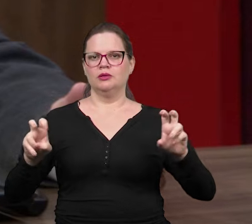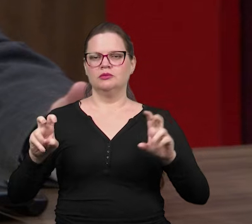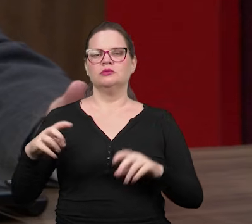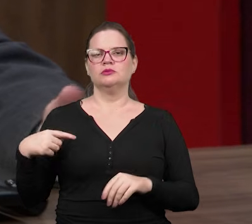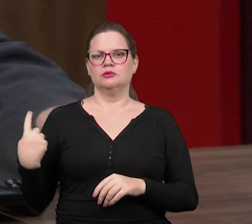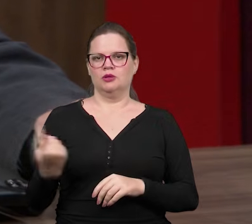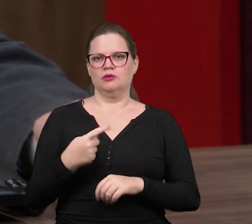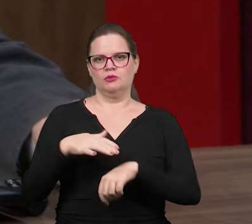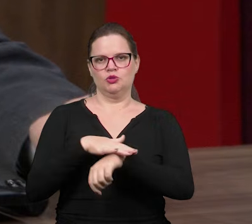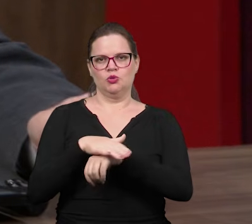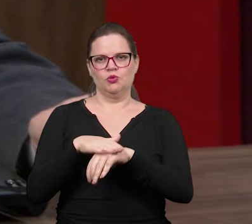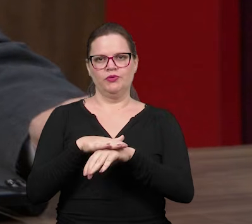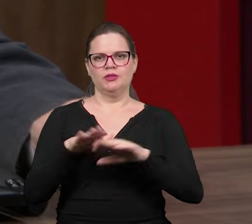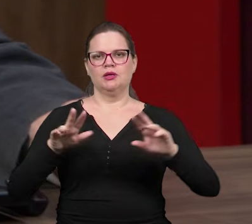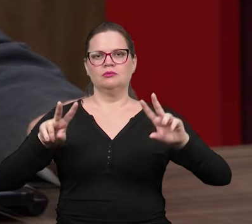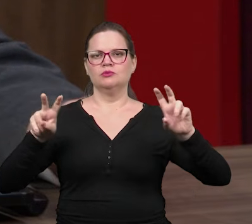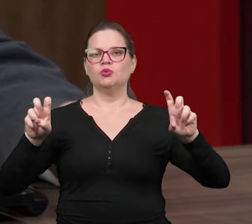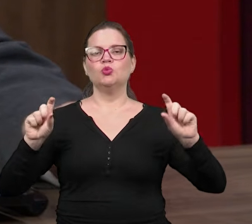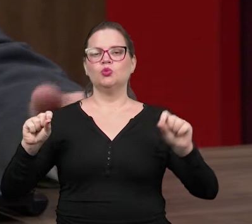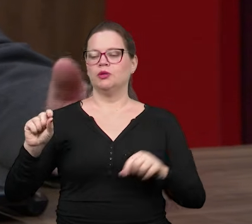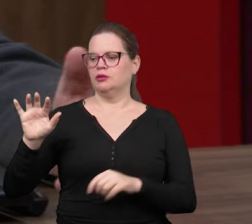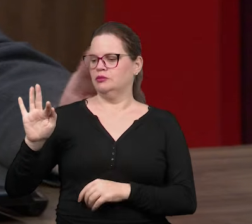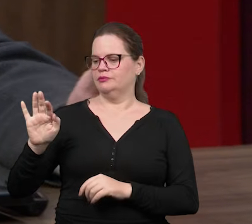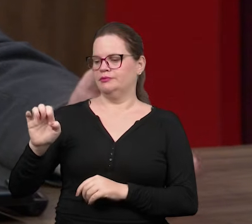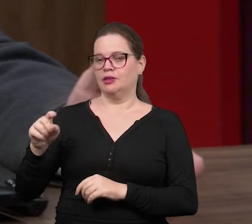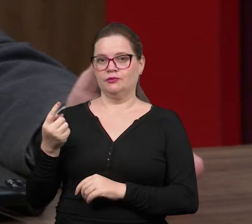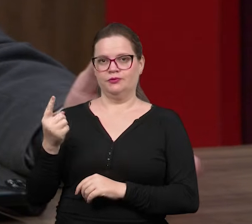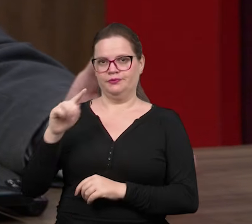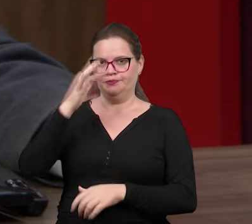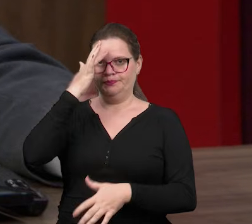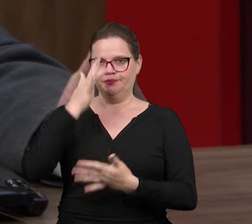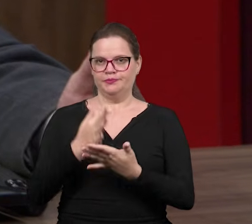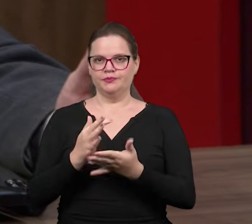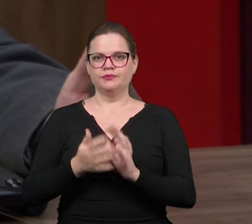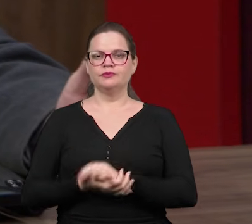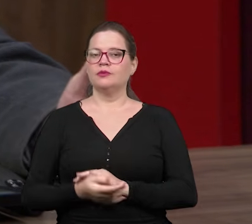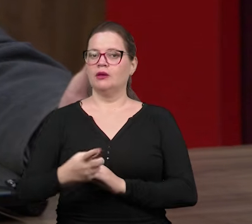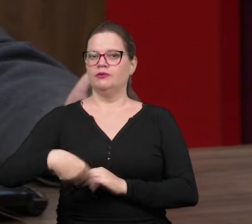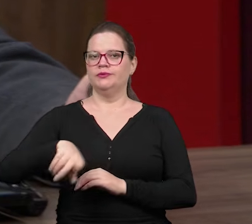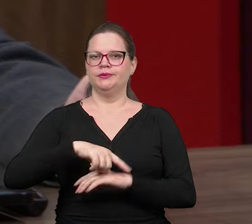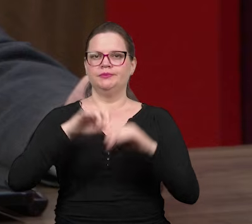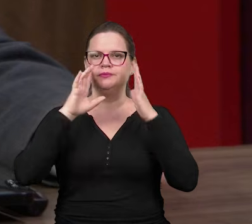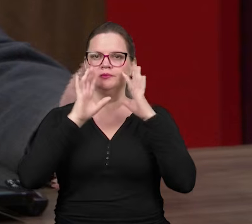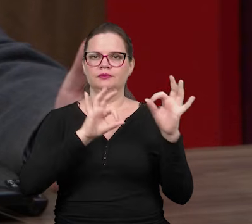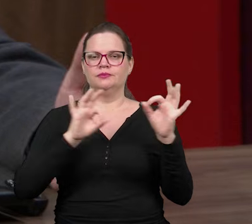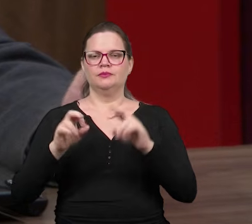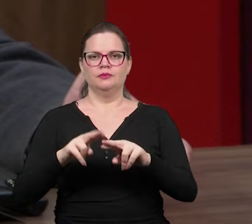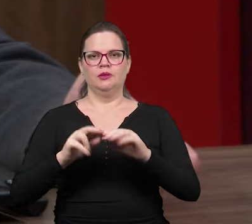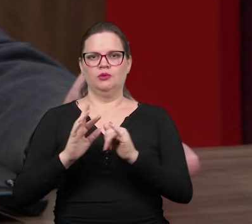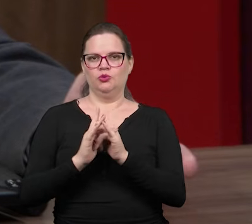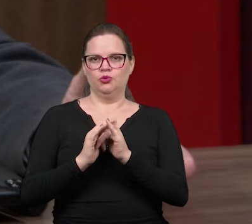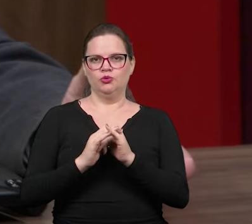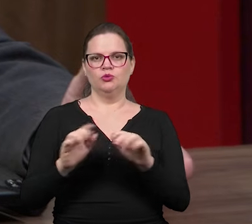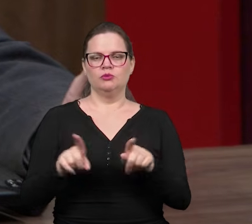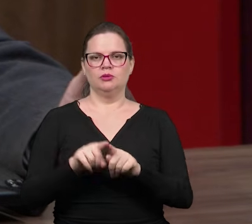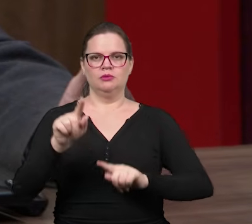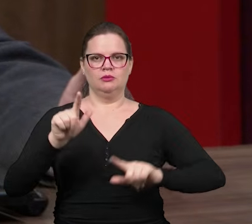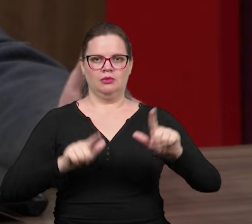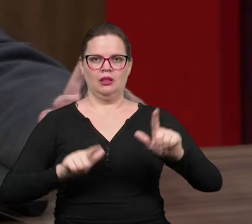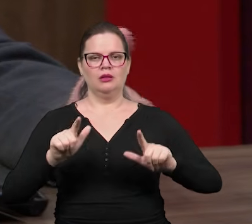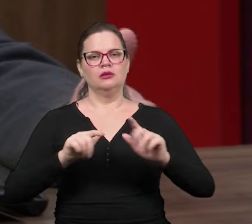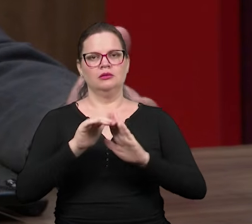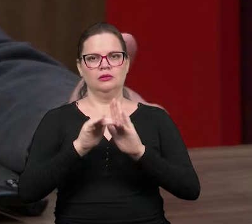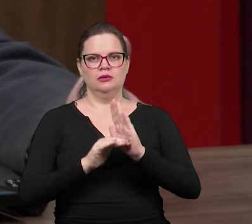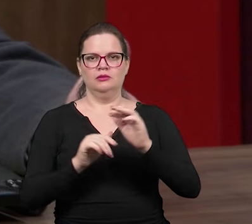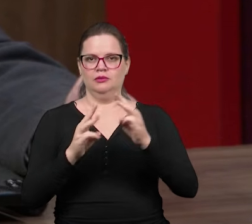para nós, que é sobre a fé. Eu quero falar para você que está nos assistindo também pelo YouTube, também pelos canais de TV, falar